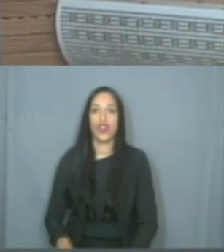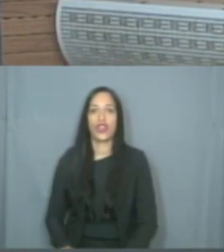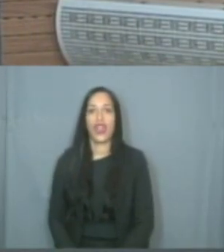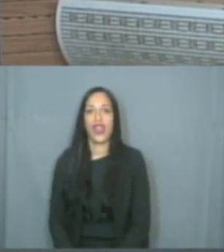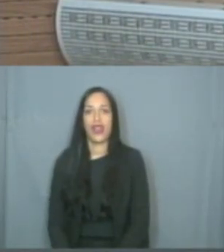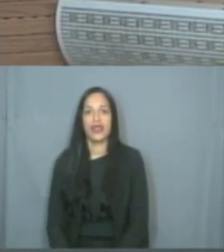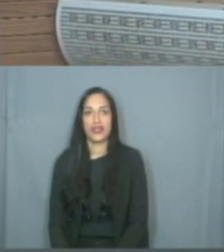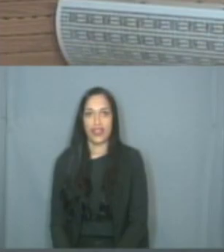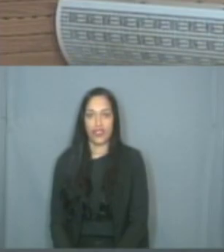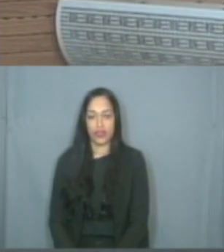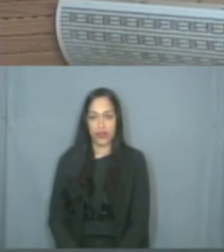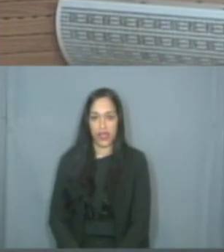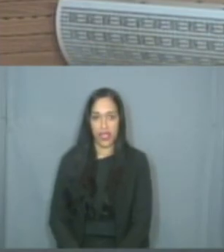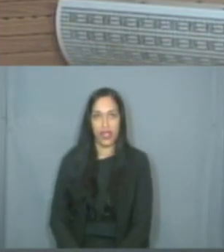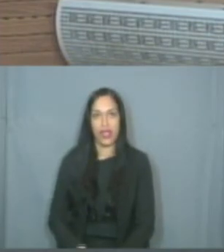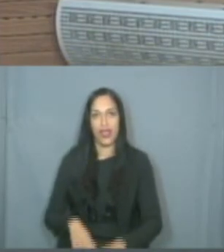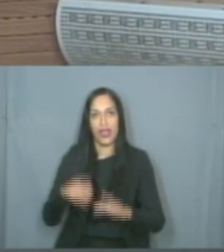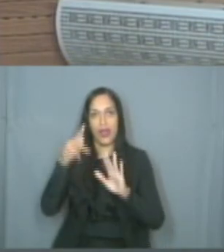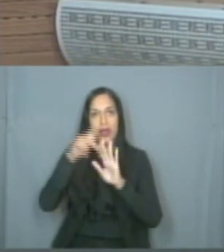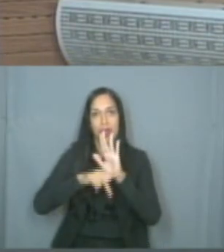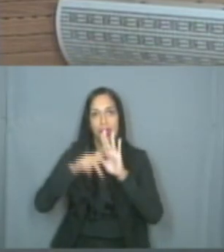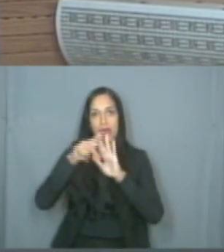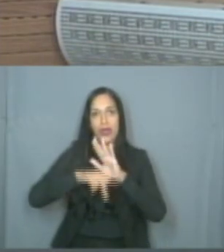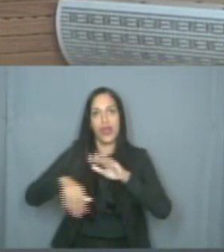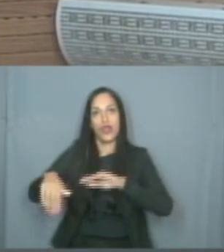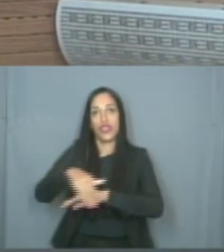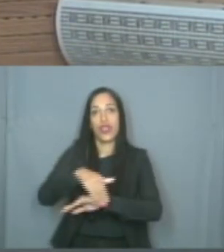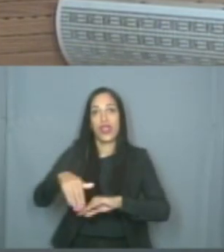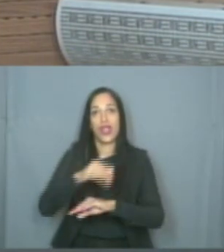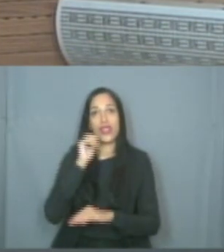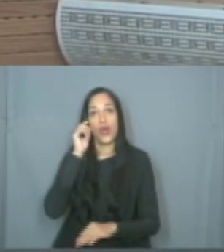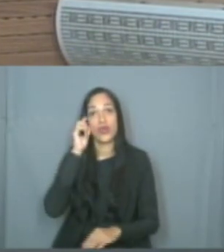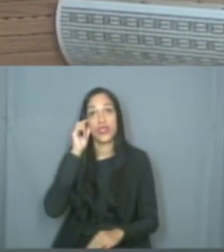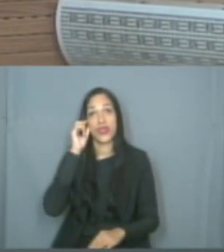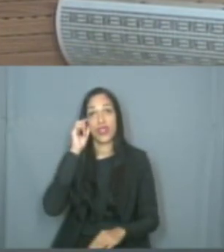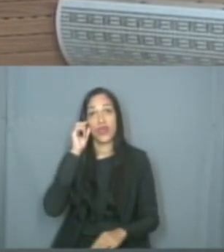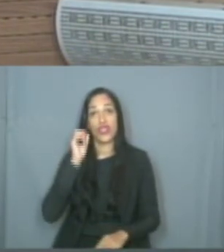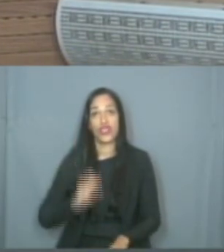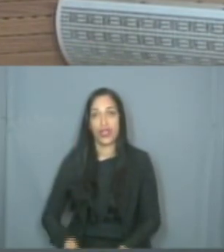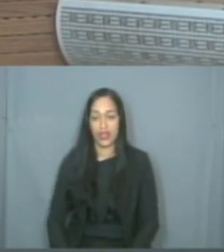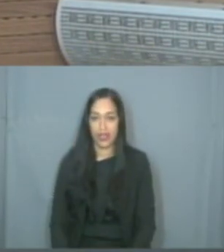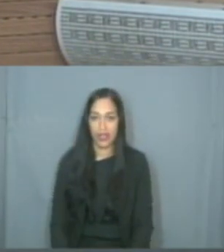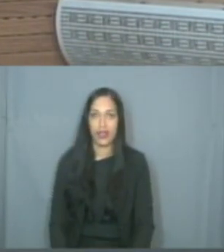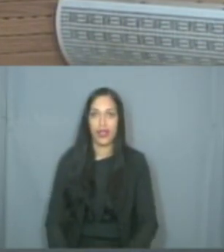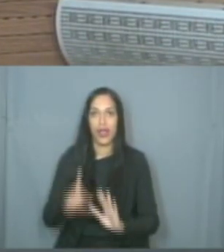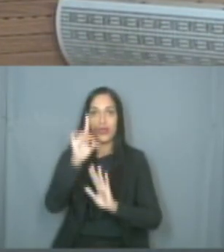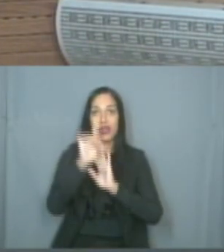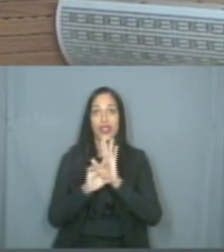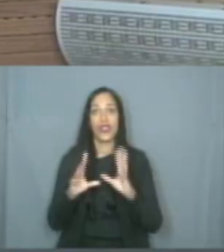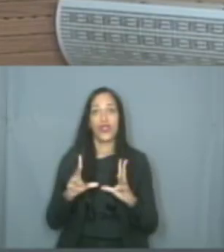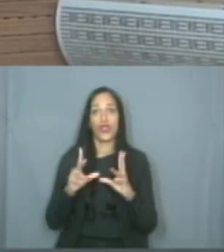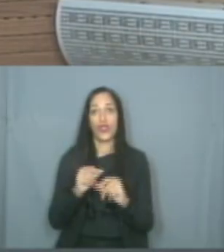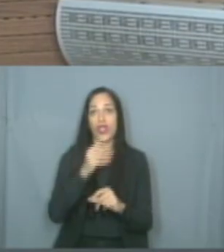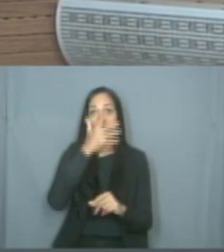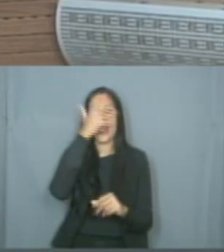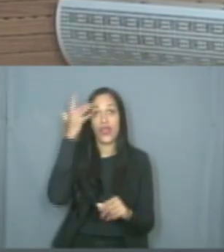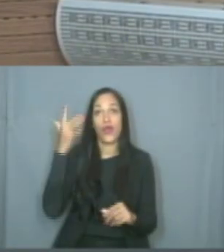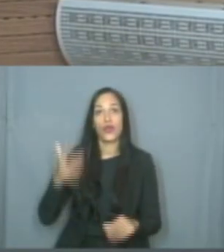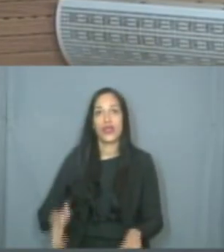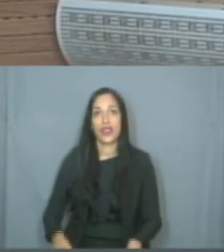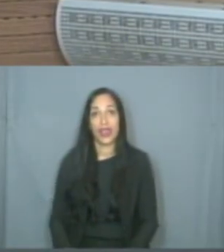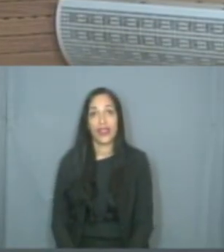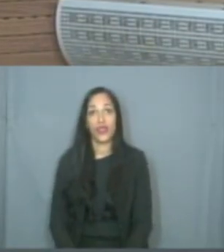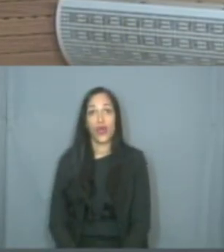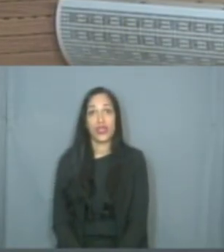o programa Calçada Legal é um direito de toda pessoa que tem dificuldade de